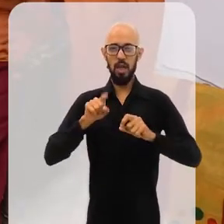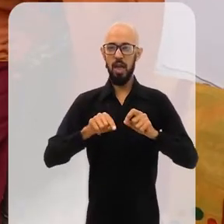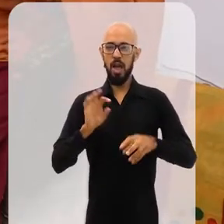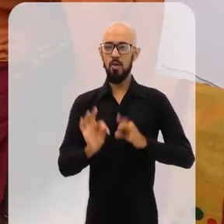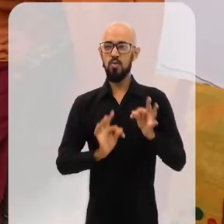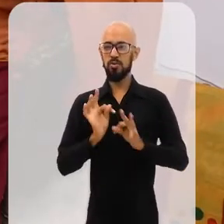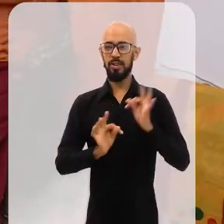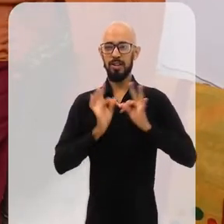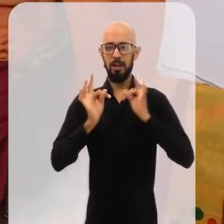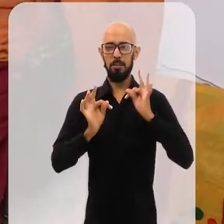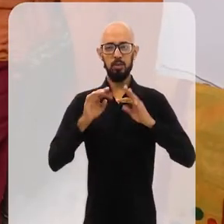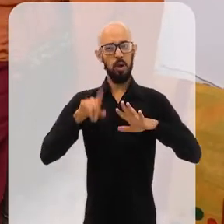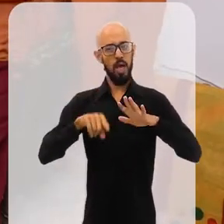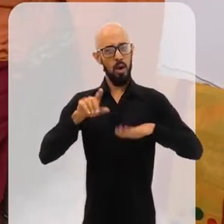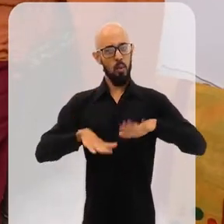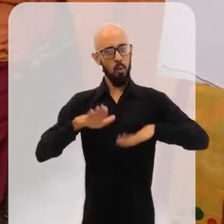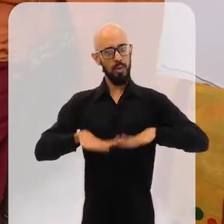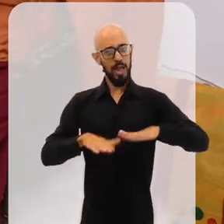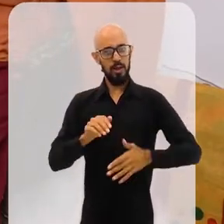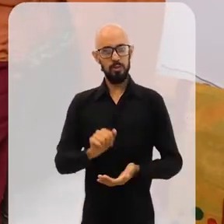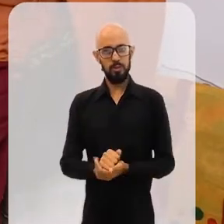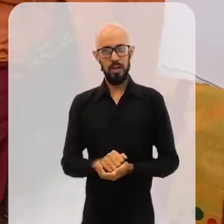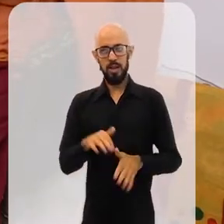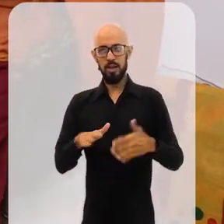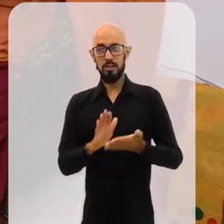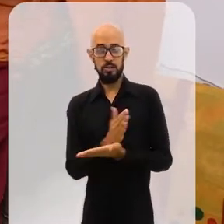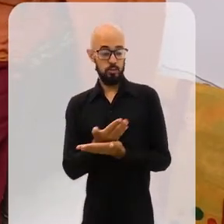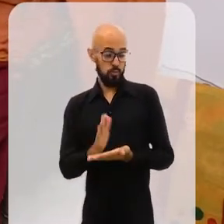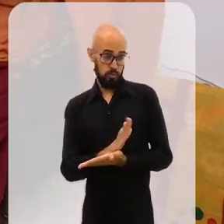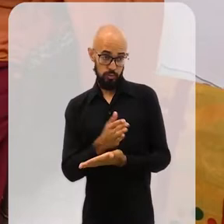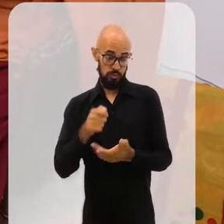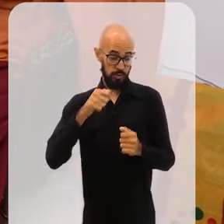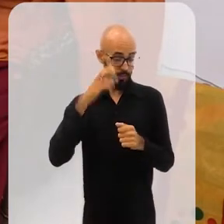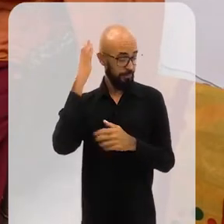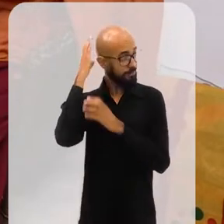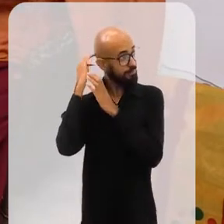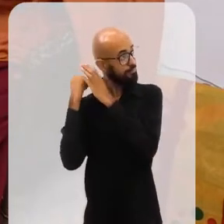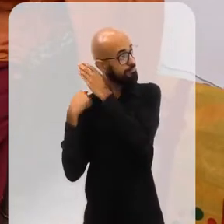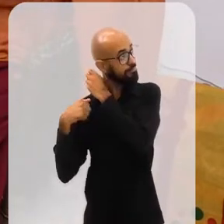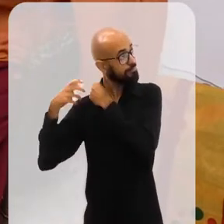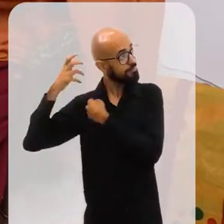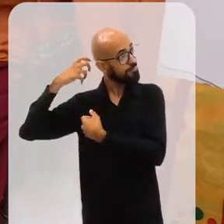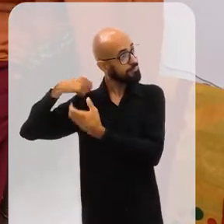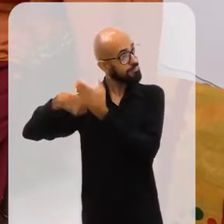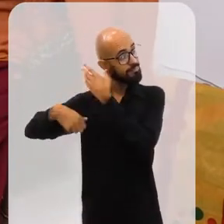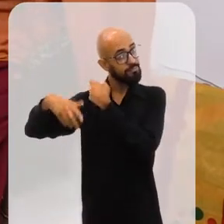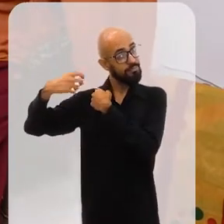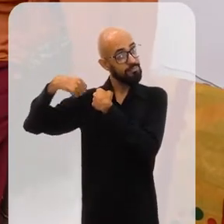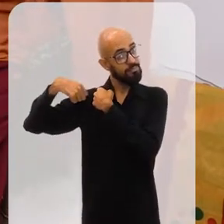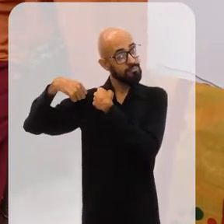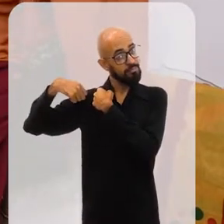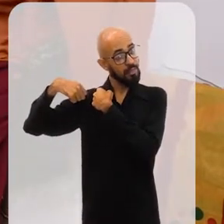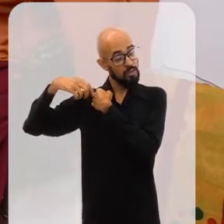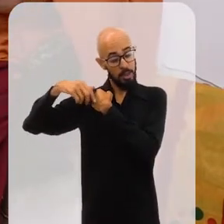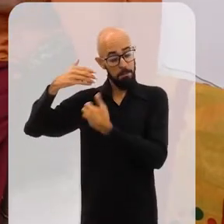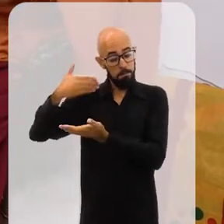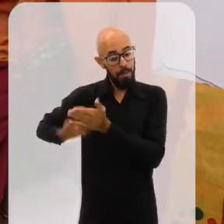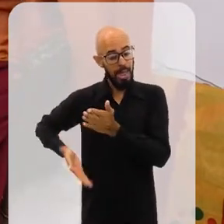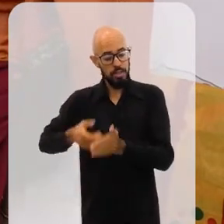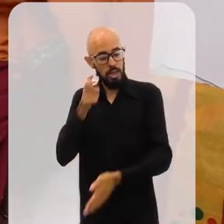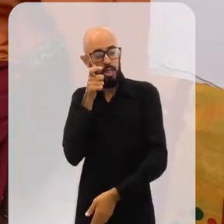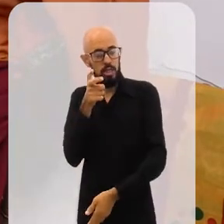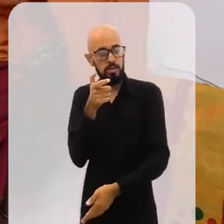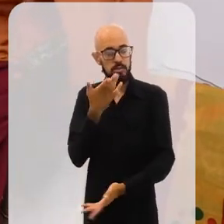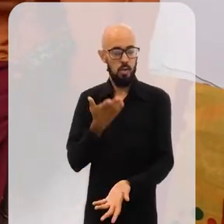é um tratamento, é um cuidado. E de vez em quando tem pessoas que ficam o tempo todo, né? E assim, e você tira a sua